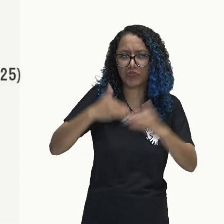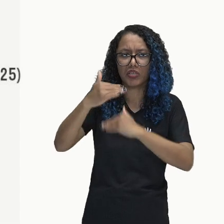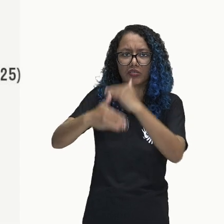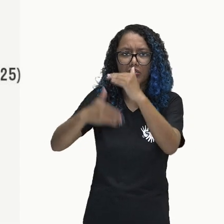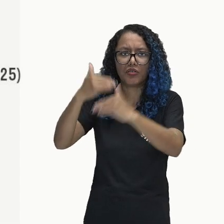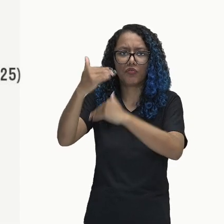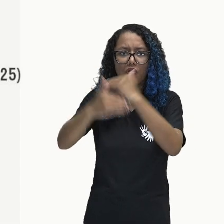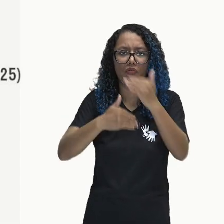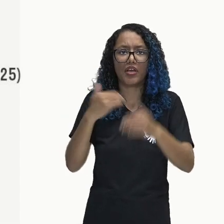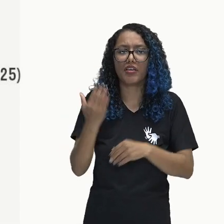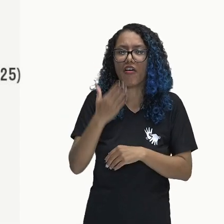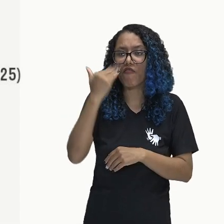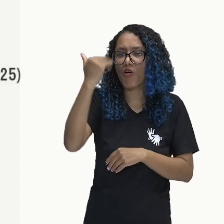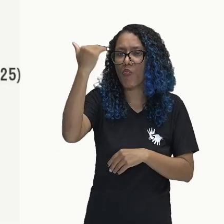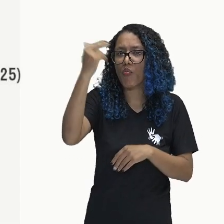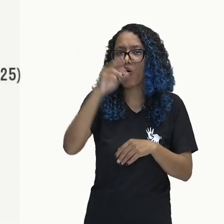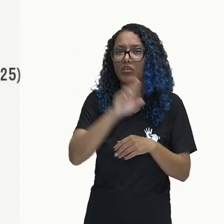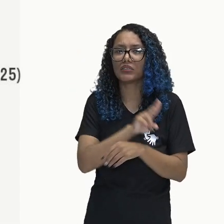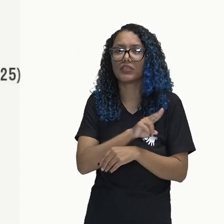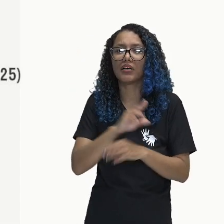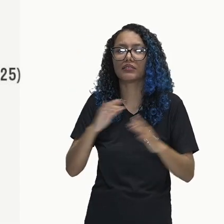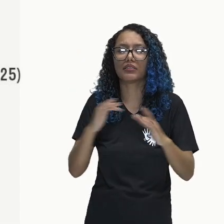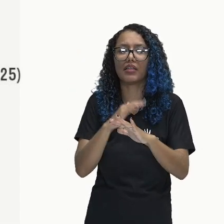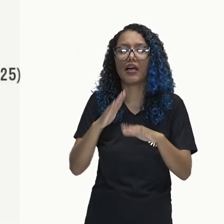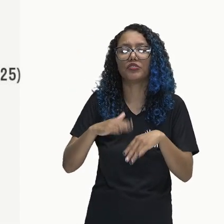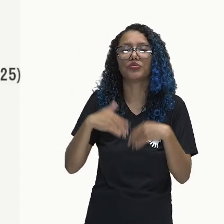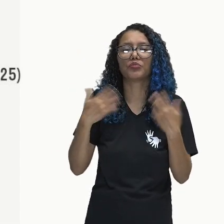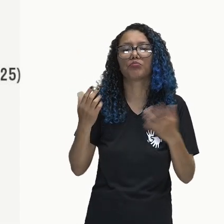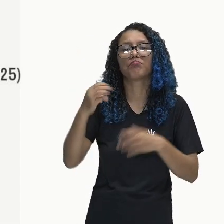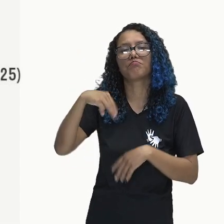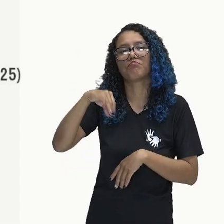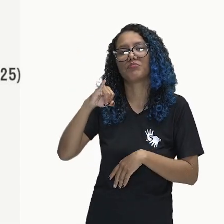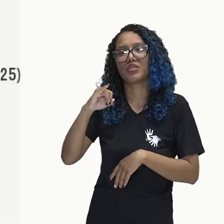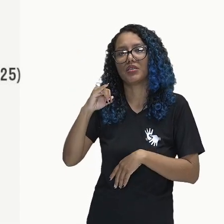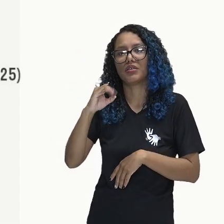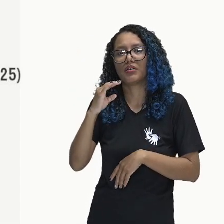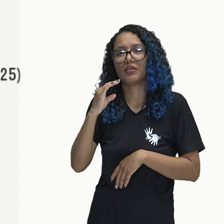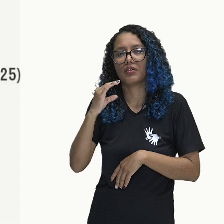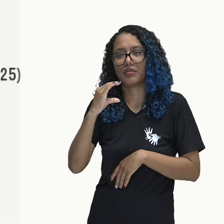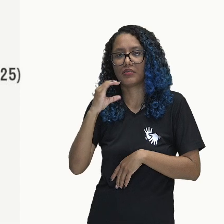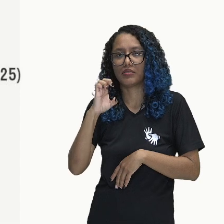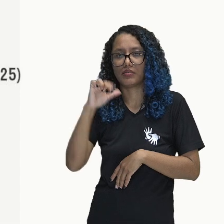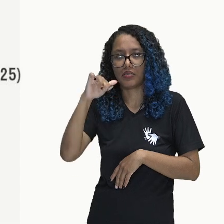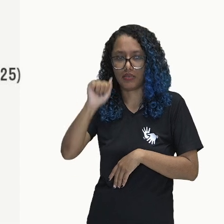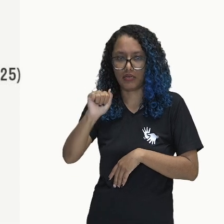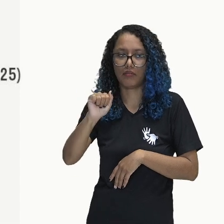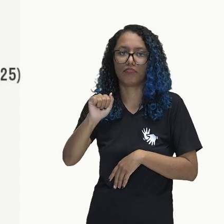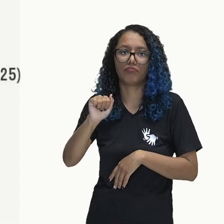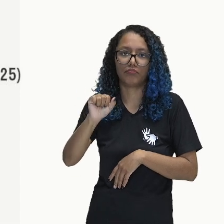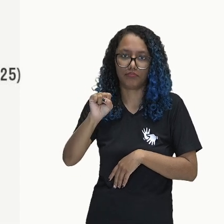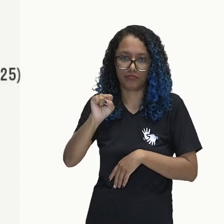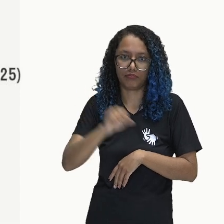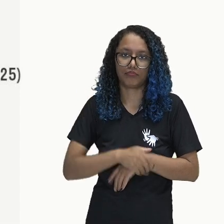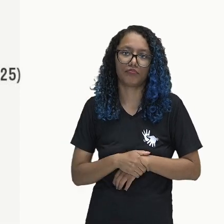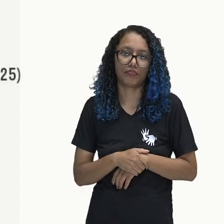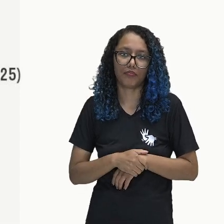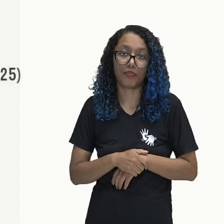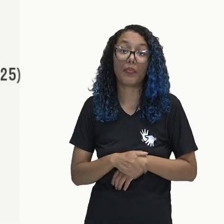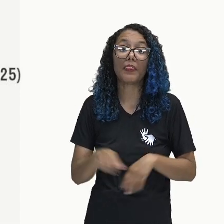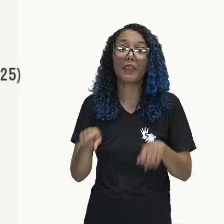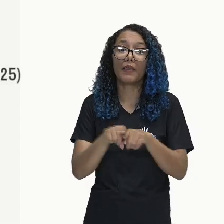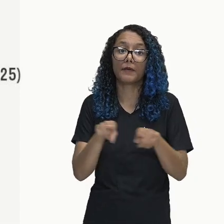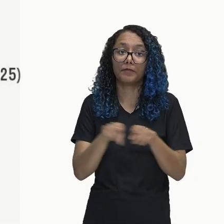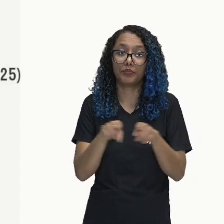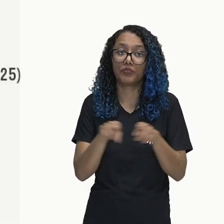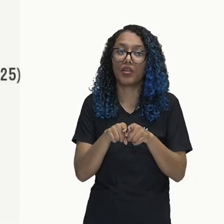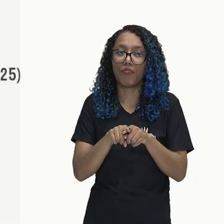naquela região, era justamente a cidade de Micenas, tá, gente? E também, galera, eles conquistaram